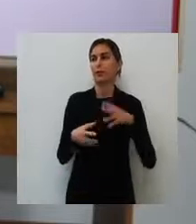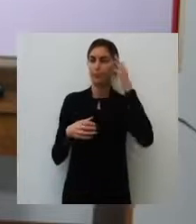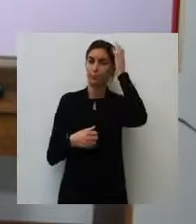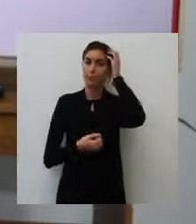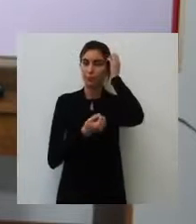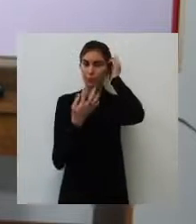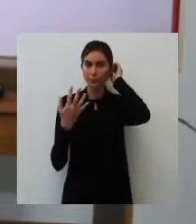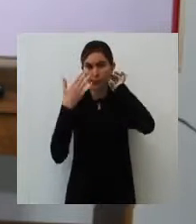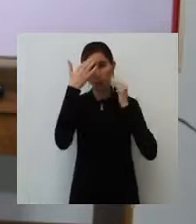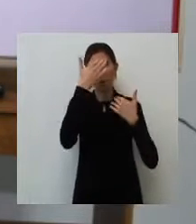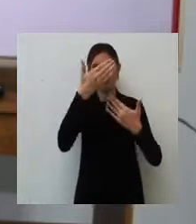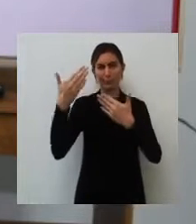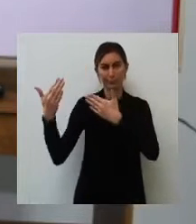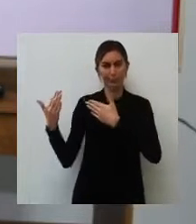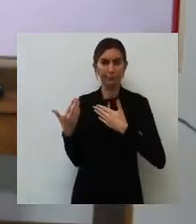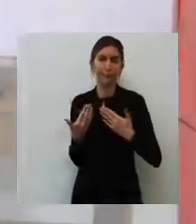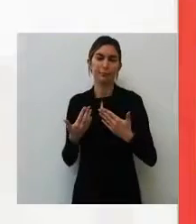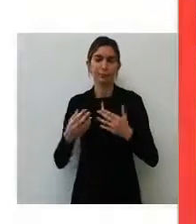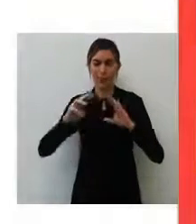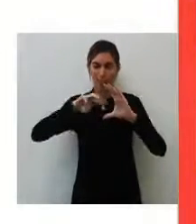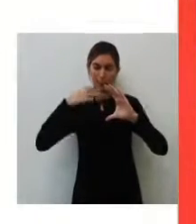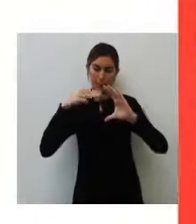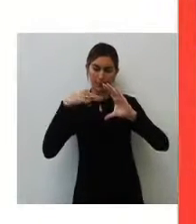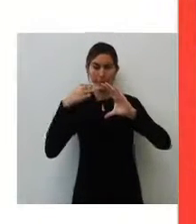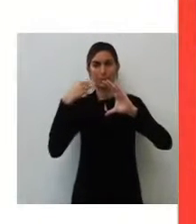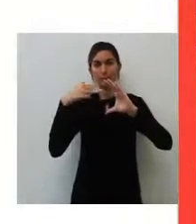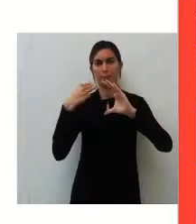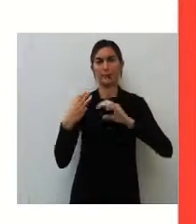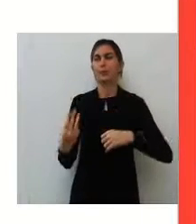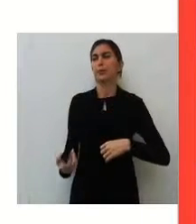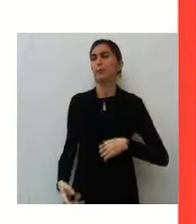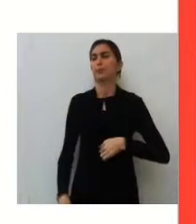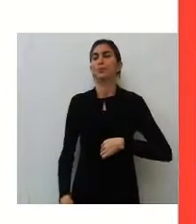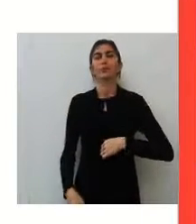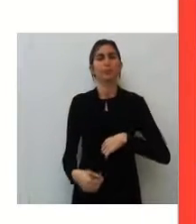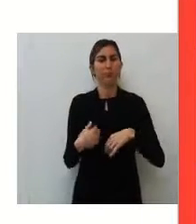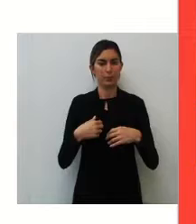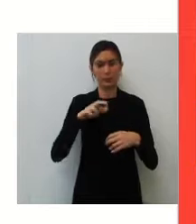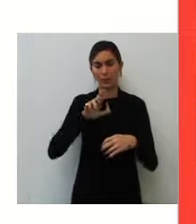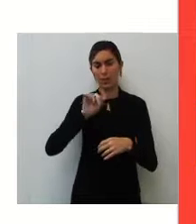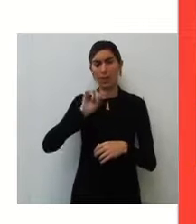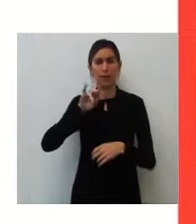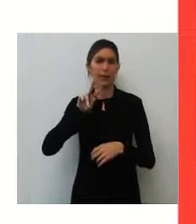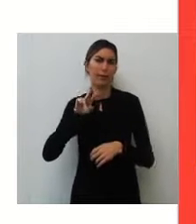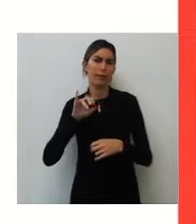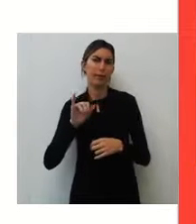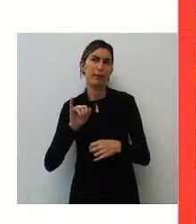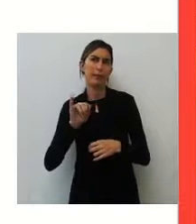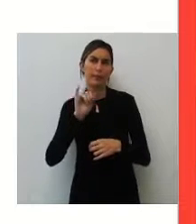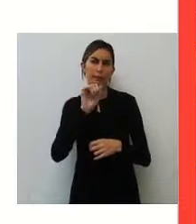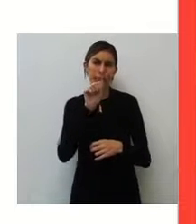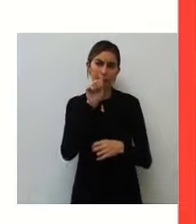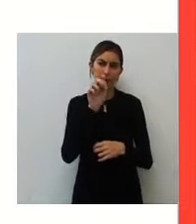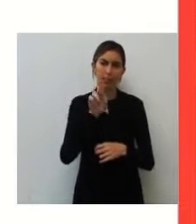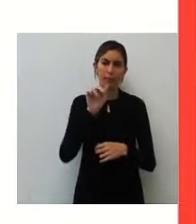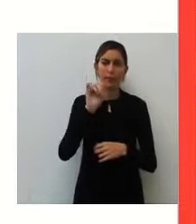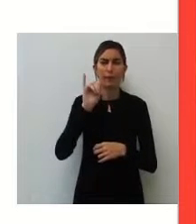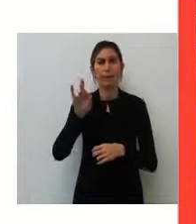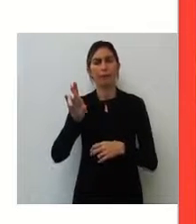e quanto está o agradecer a todo mundo aqui que tá mandando mensagem a rainha e vieira